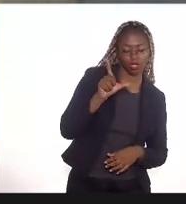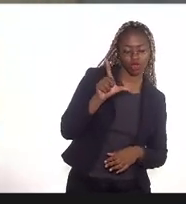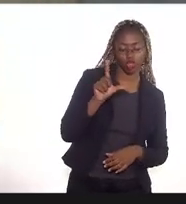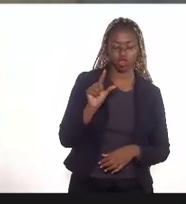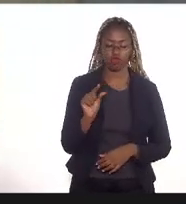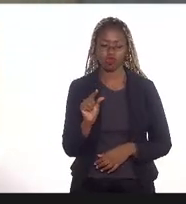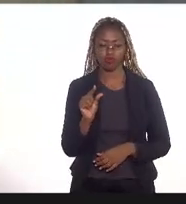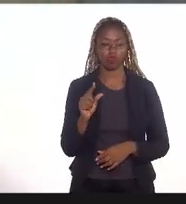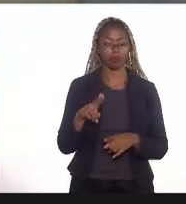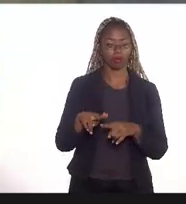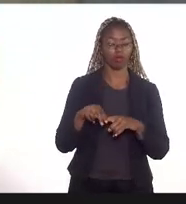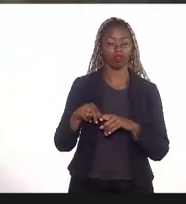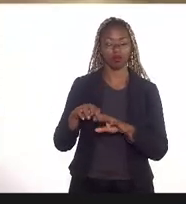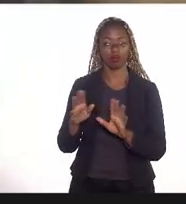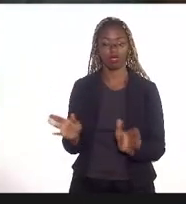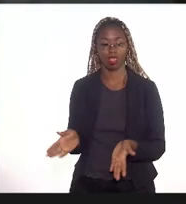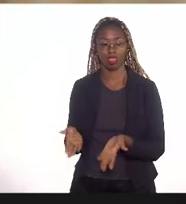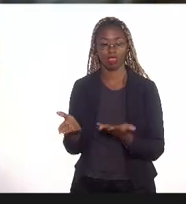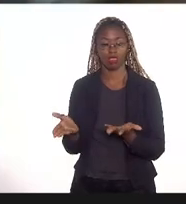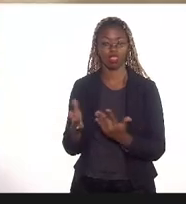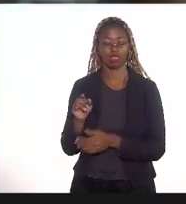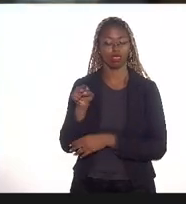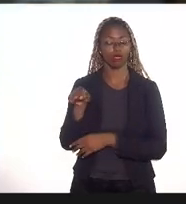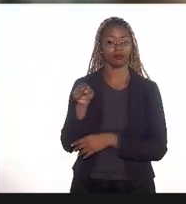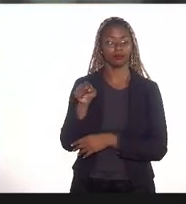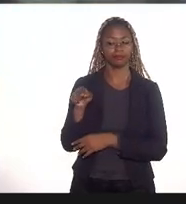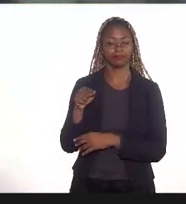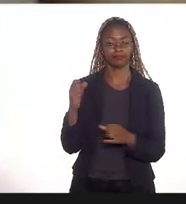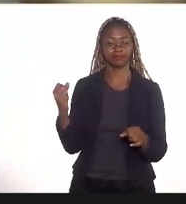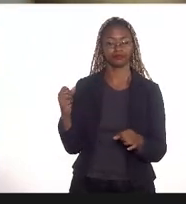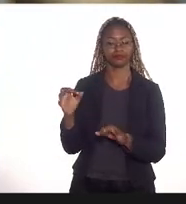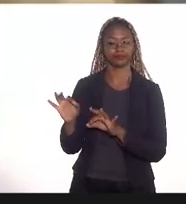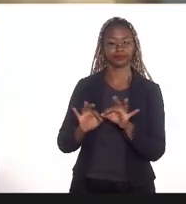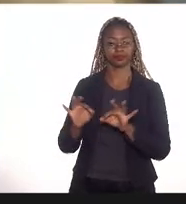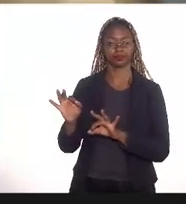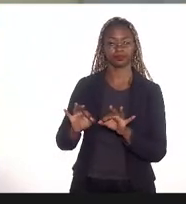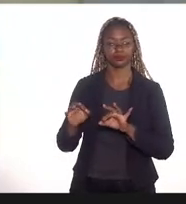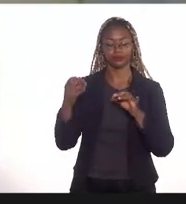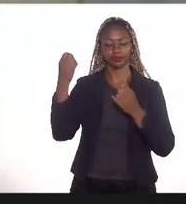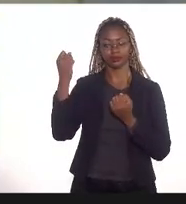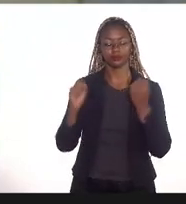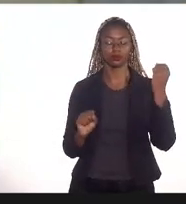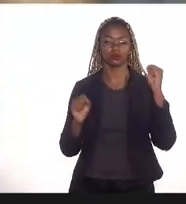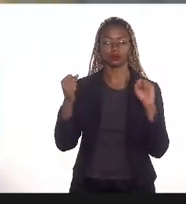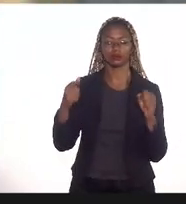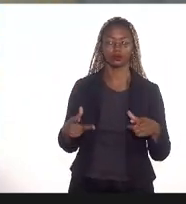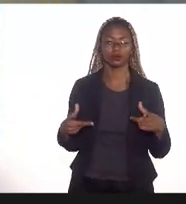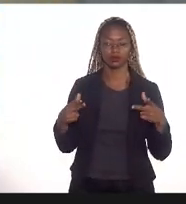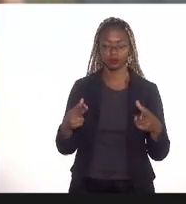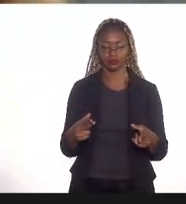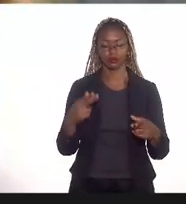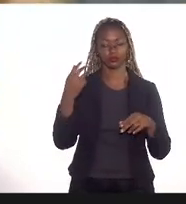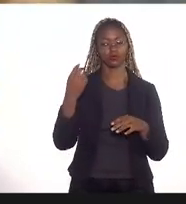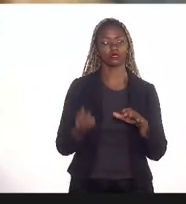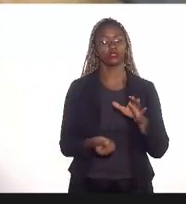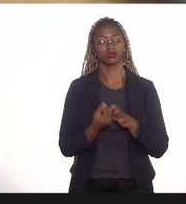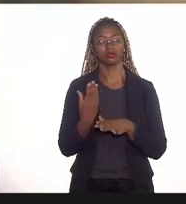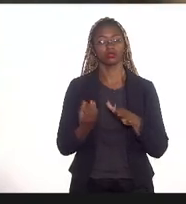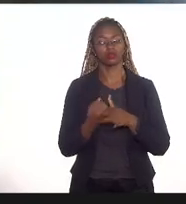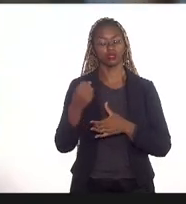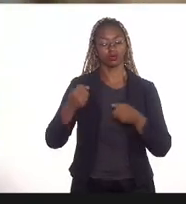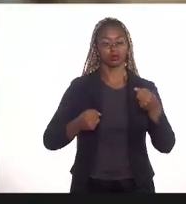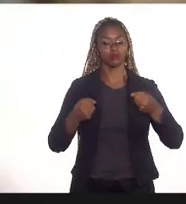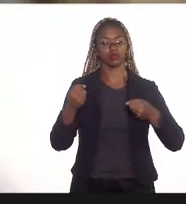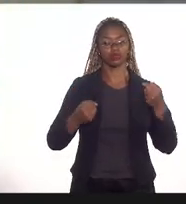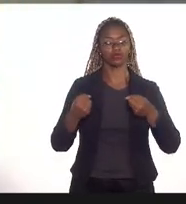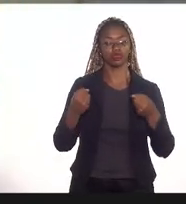um incentivo de uma grande produção industrial, como é a produção de automobilística e sua